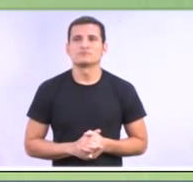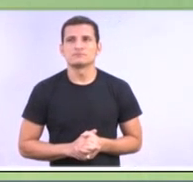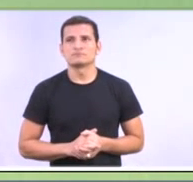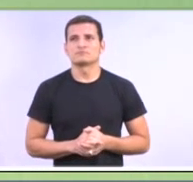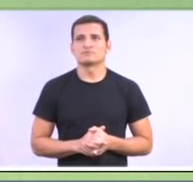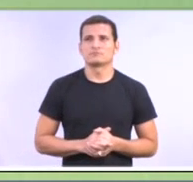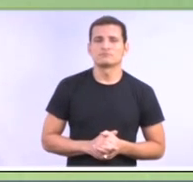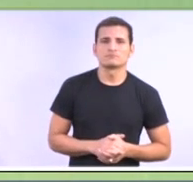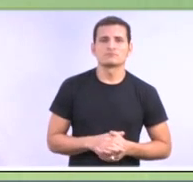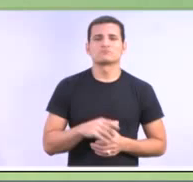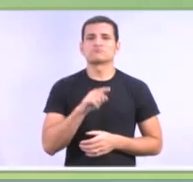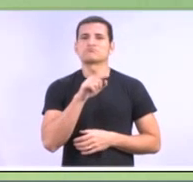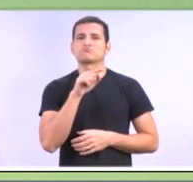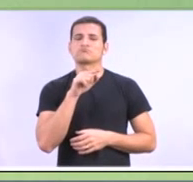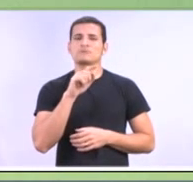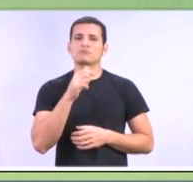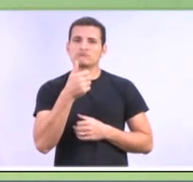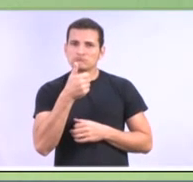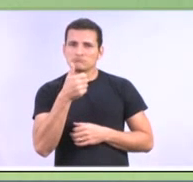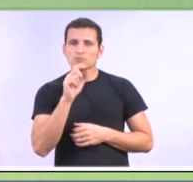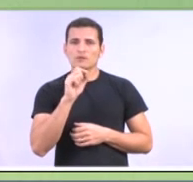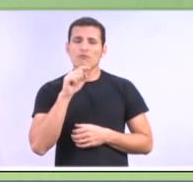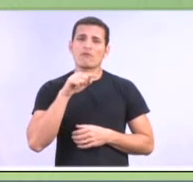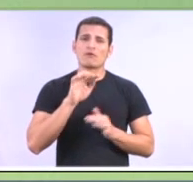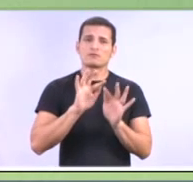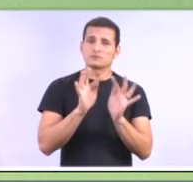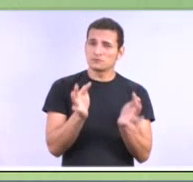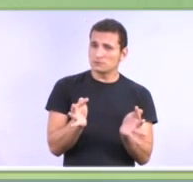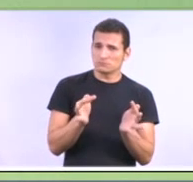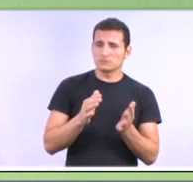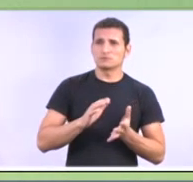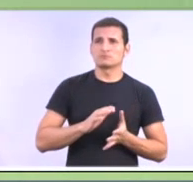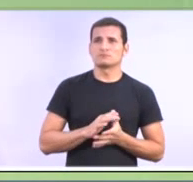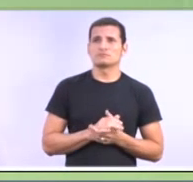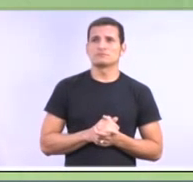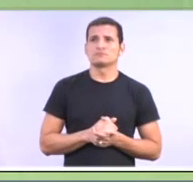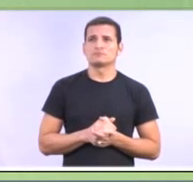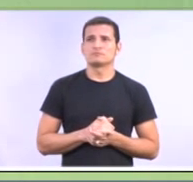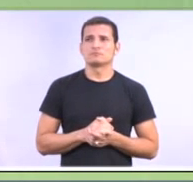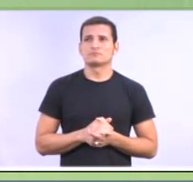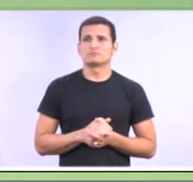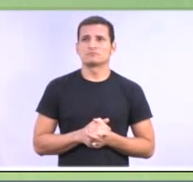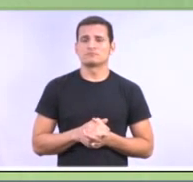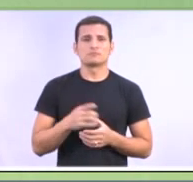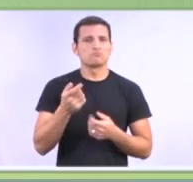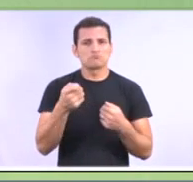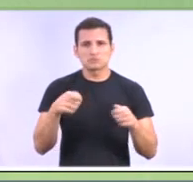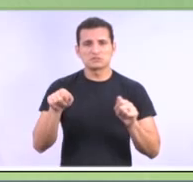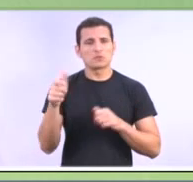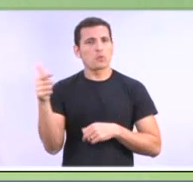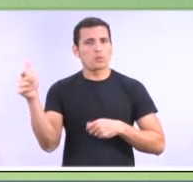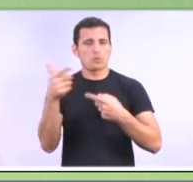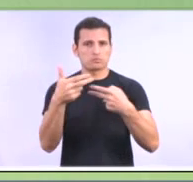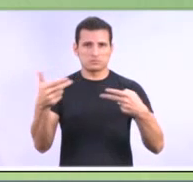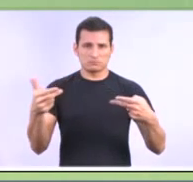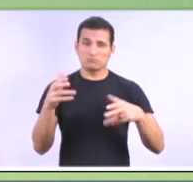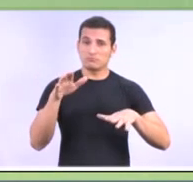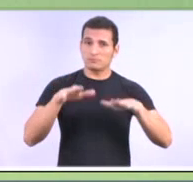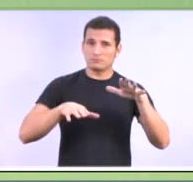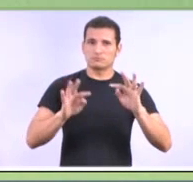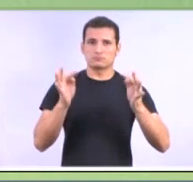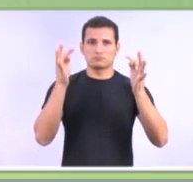Vantagem, é simples, não necessita de outros equipamentos, isso, claro, dependendo da tecnologia utilizada,